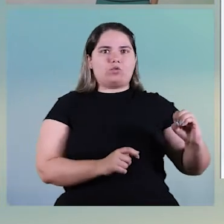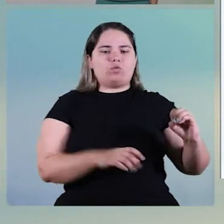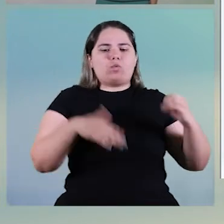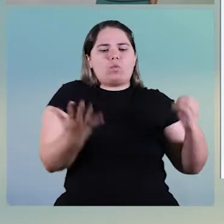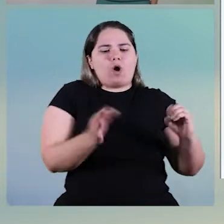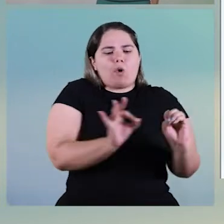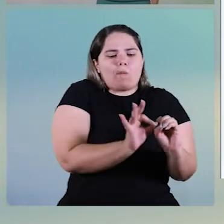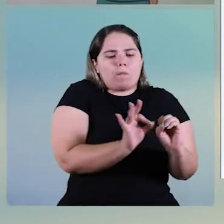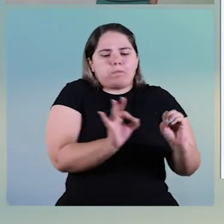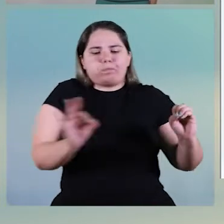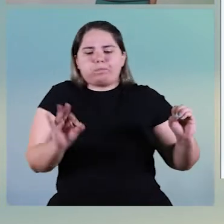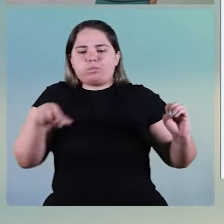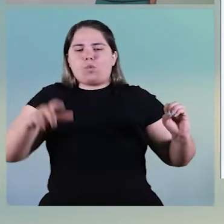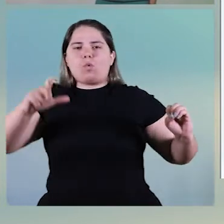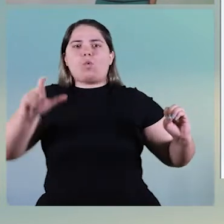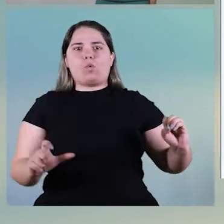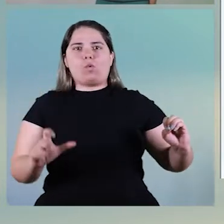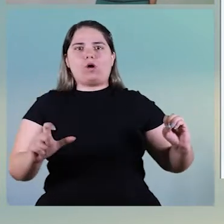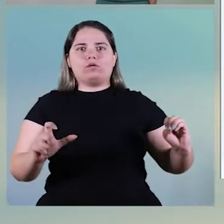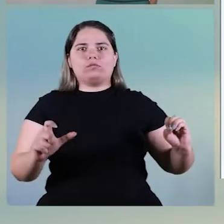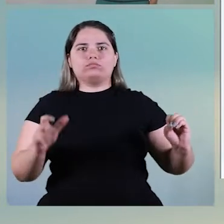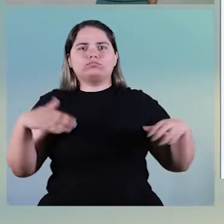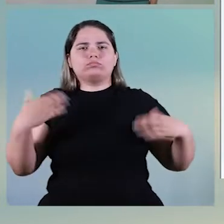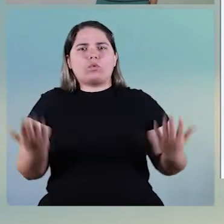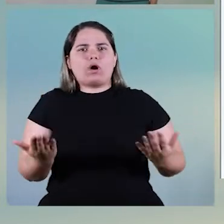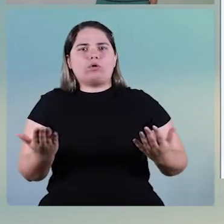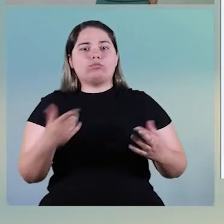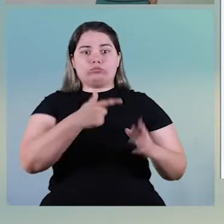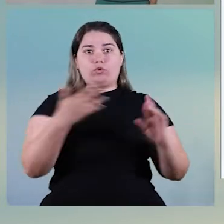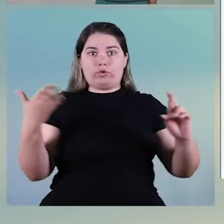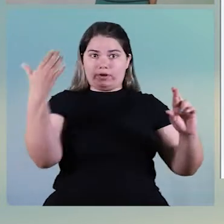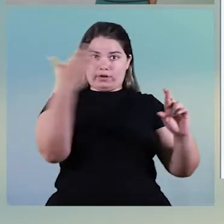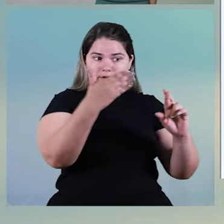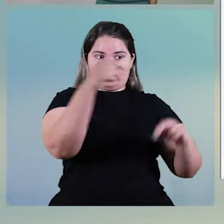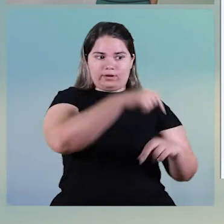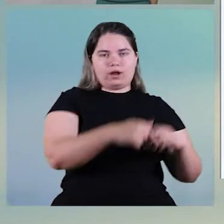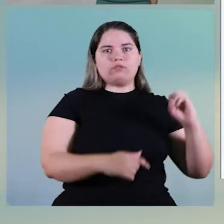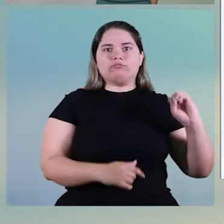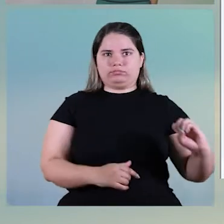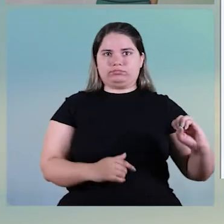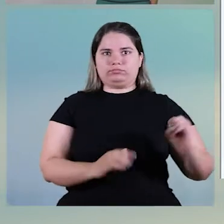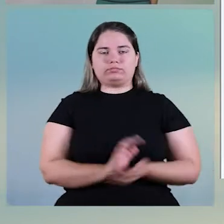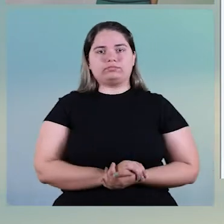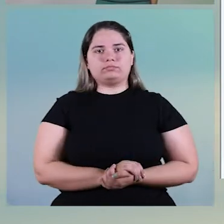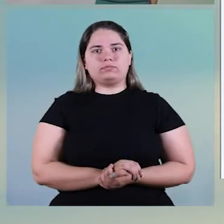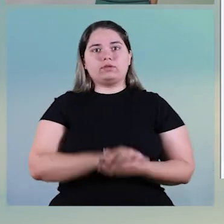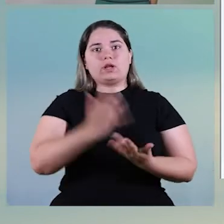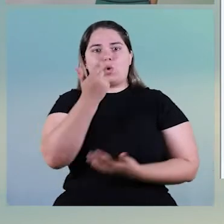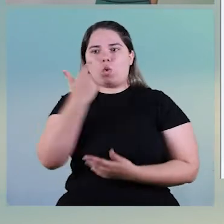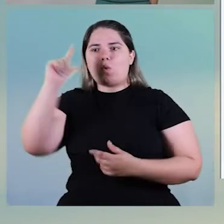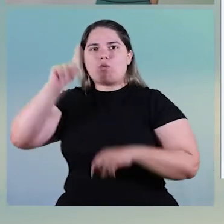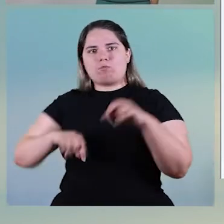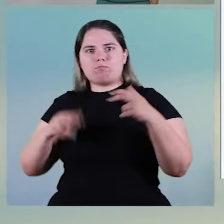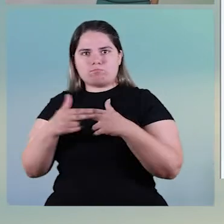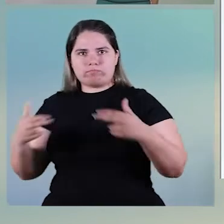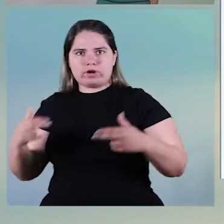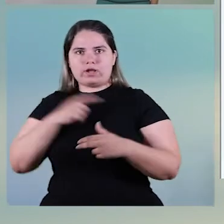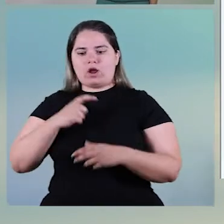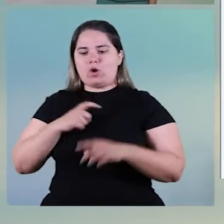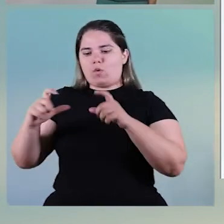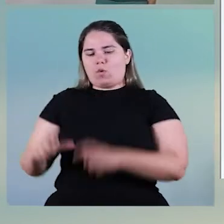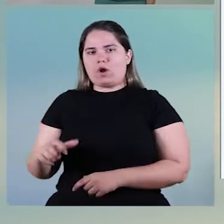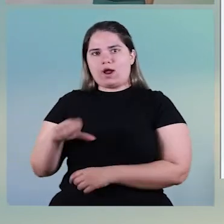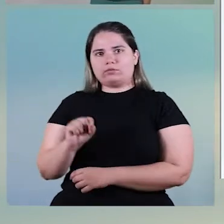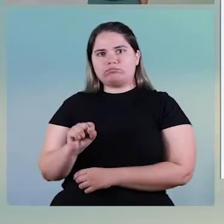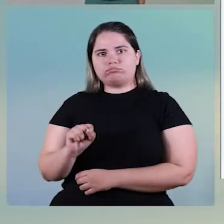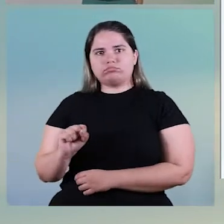ele se encontra do referencial. Um outro objeto que se encontra numa posição S2, ou espaço S2,